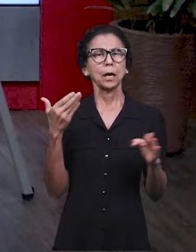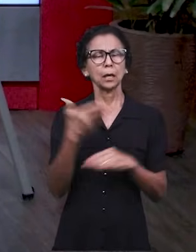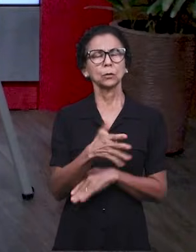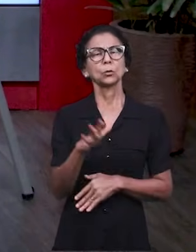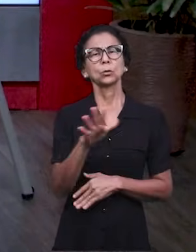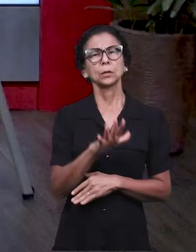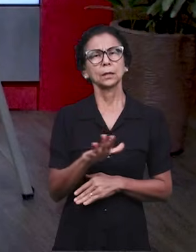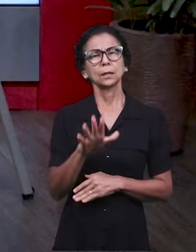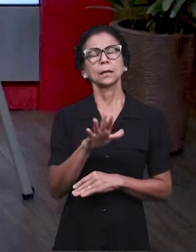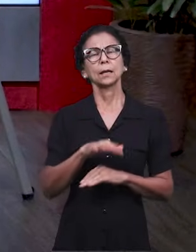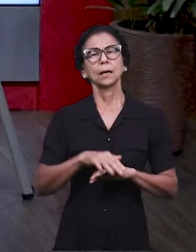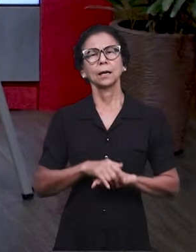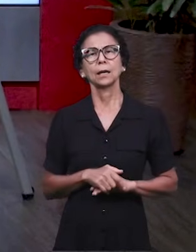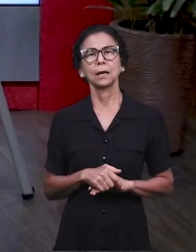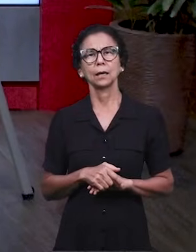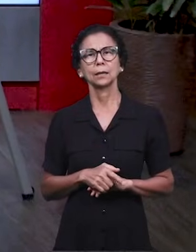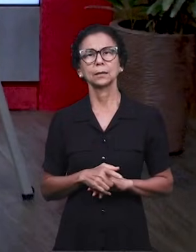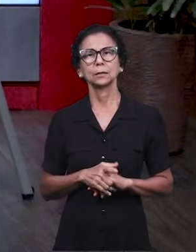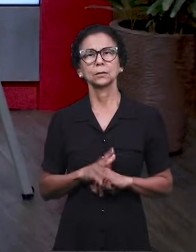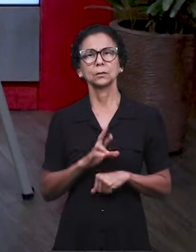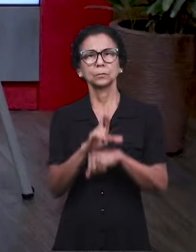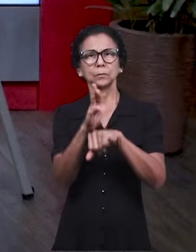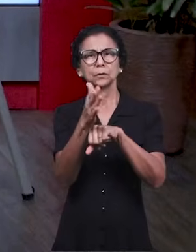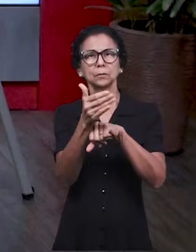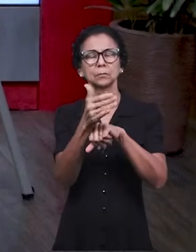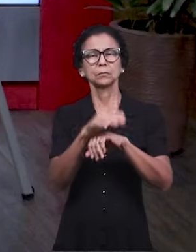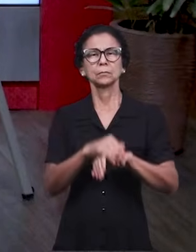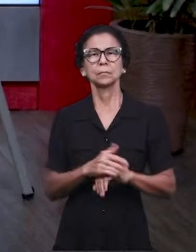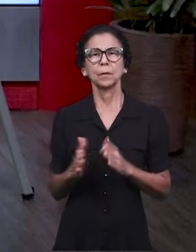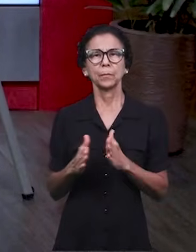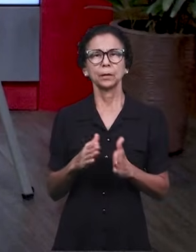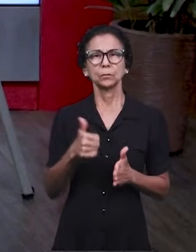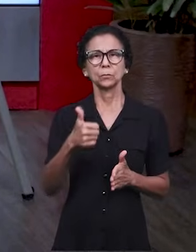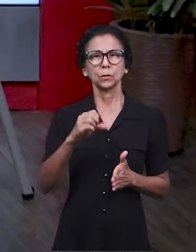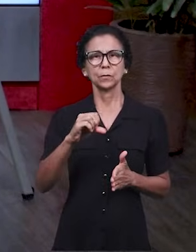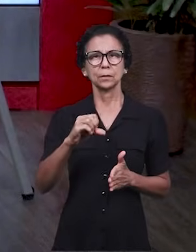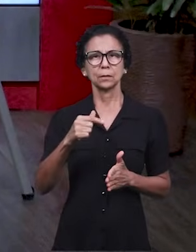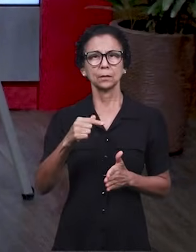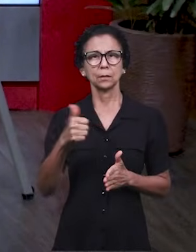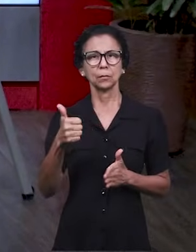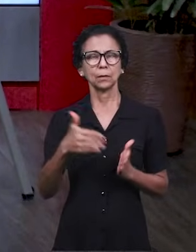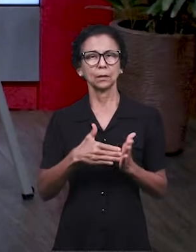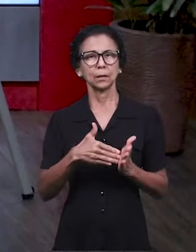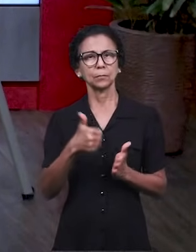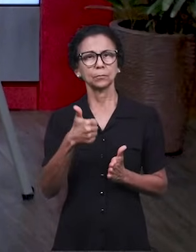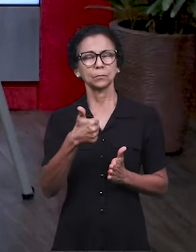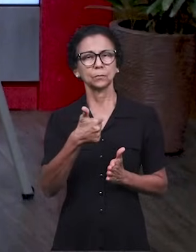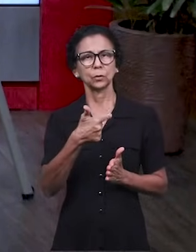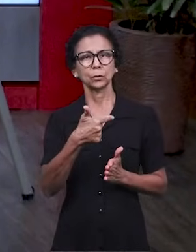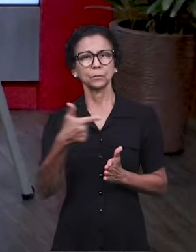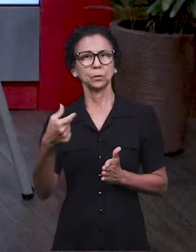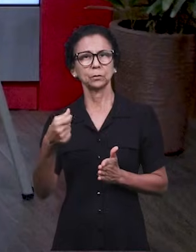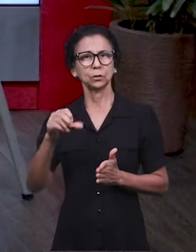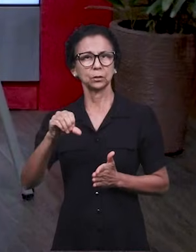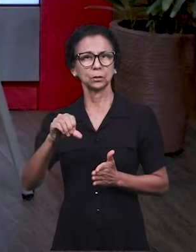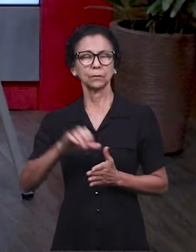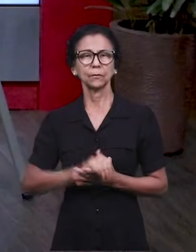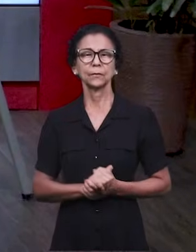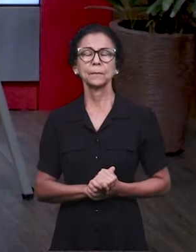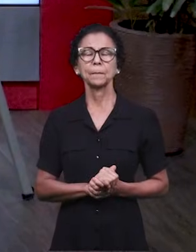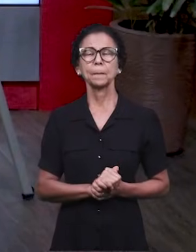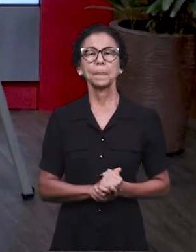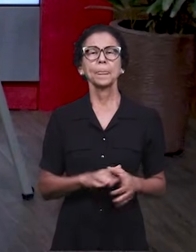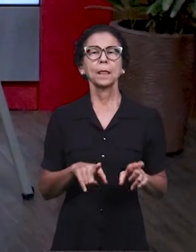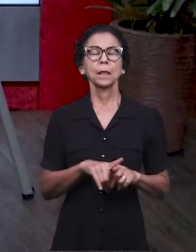nessa carreira entre os anos de 1971 até 2019, as funções de cônsul adjunto